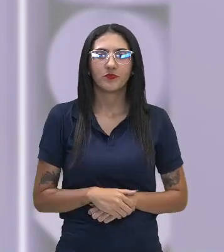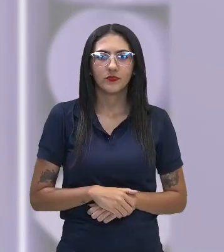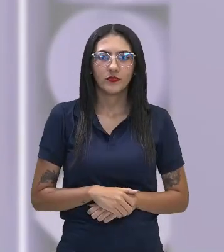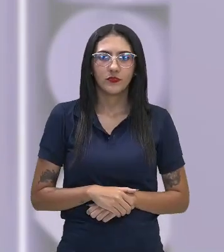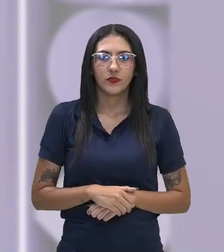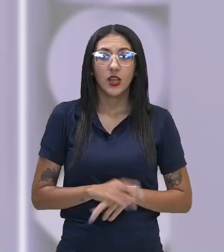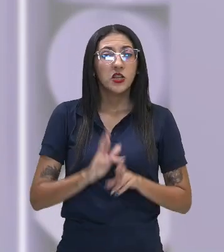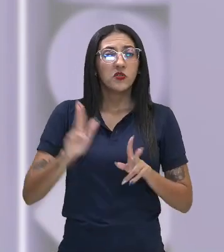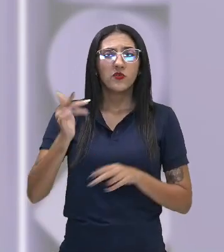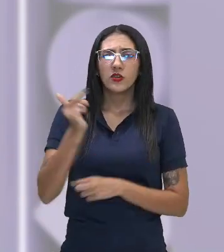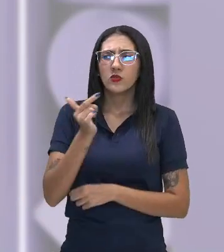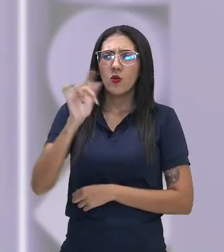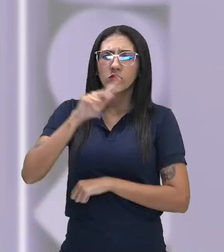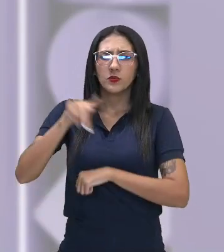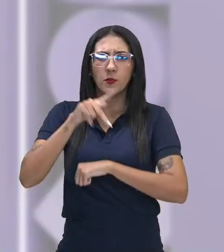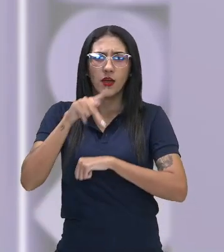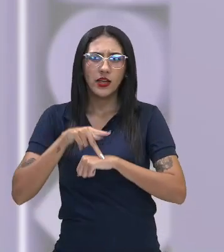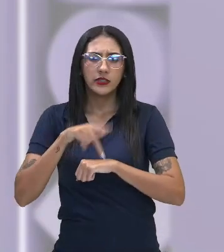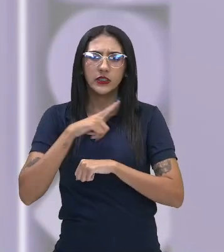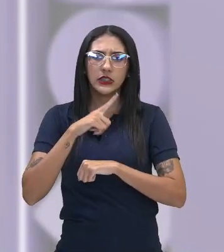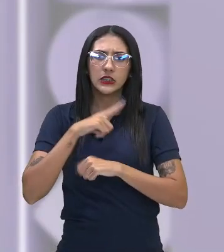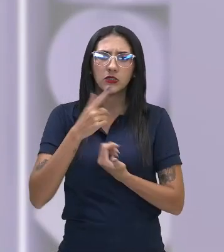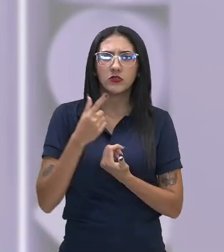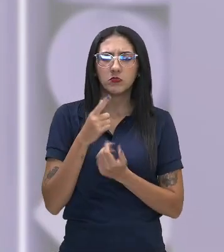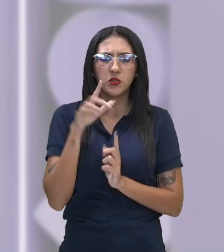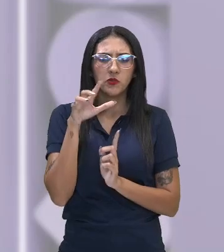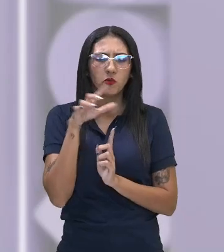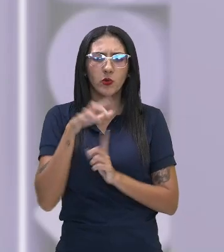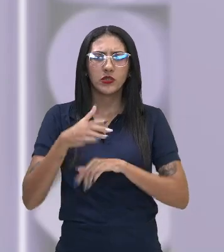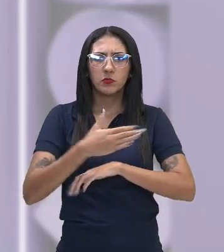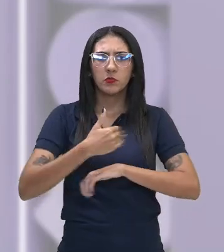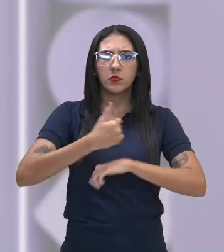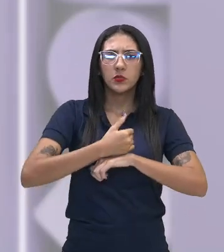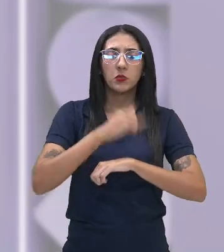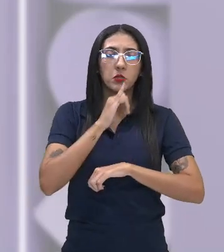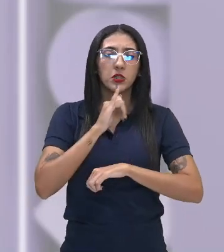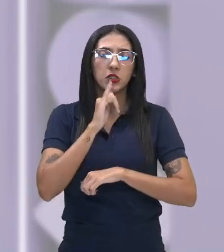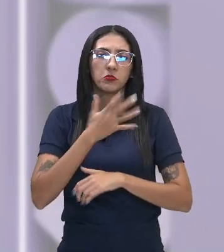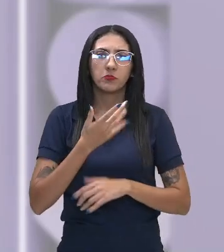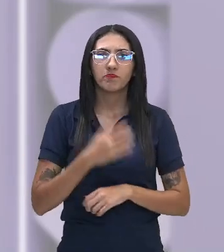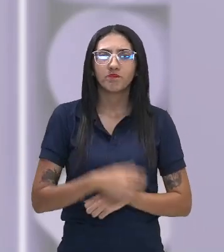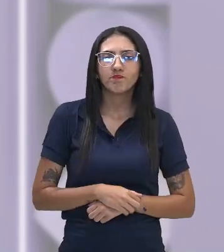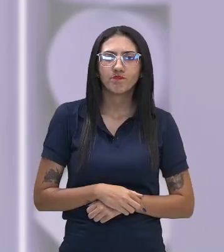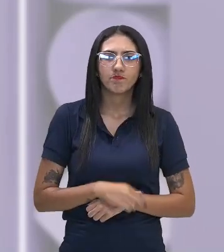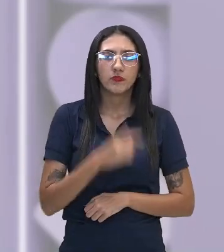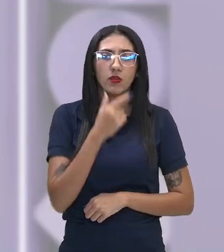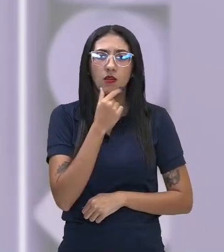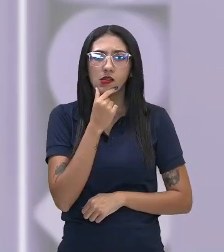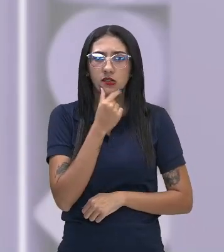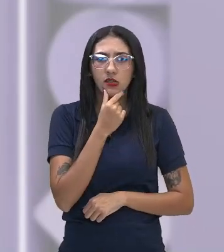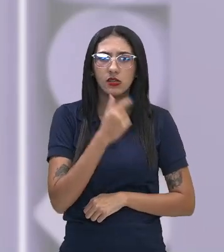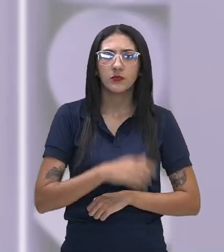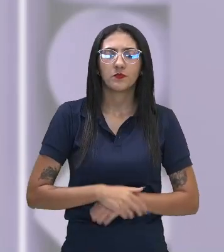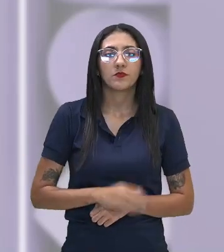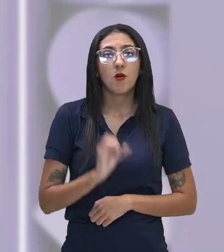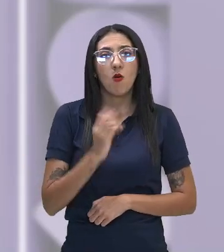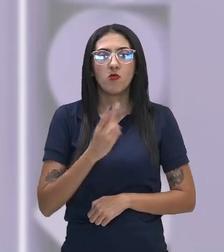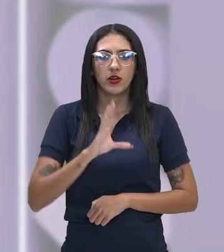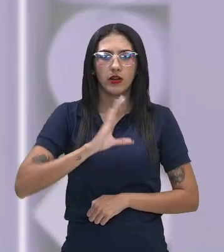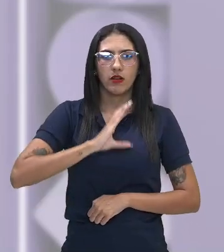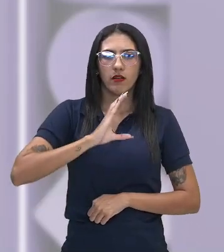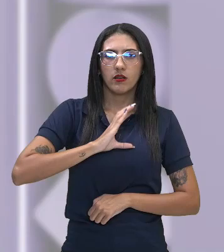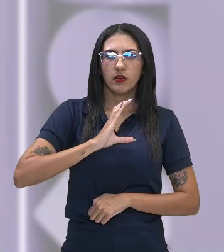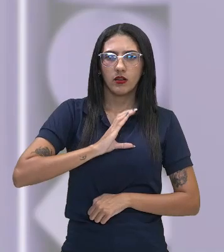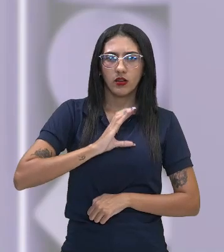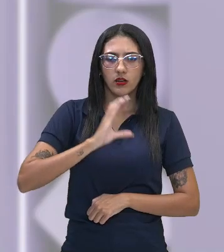por exemplo, tiveram colonização, por exemplo, britânica, no Canadá, né? Que aí